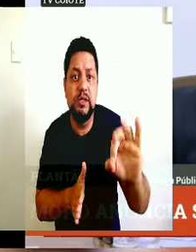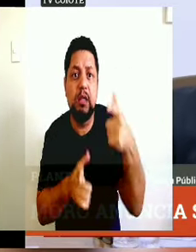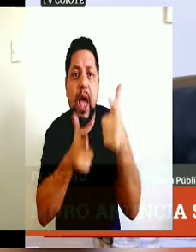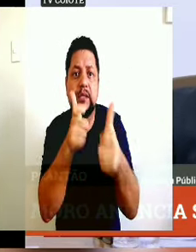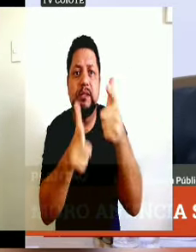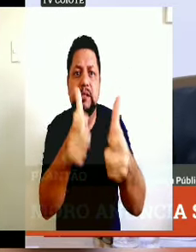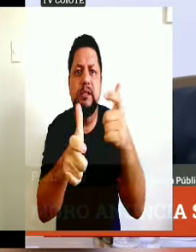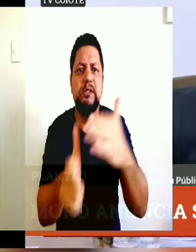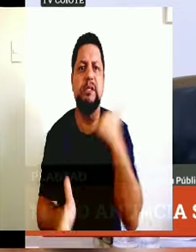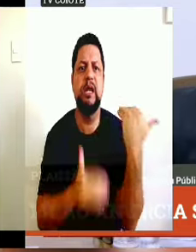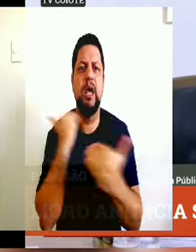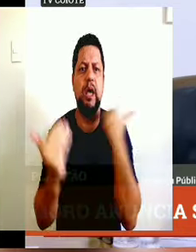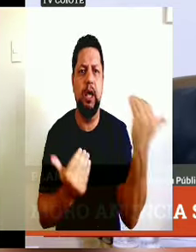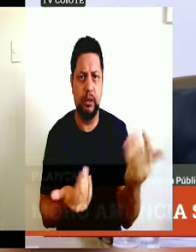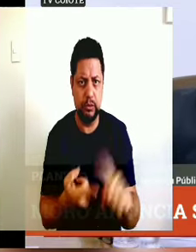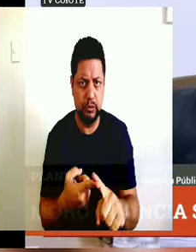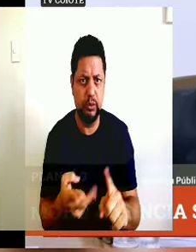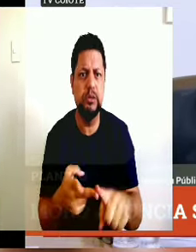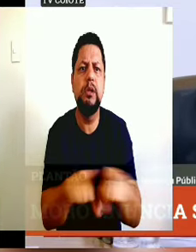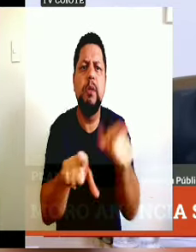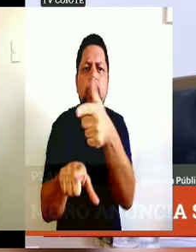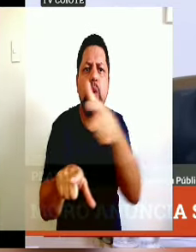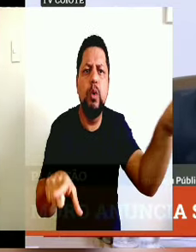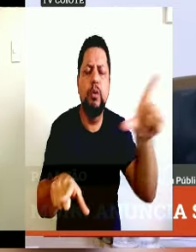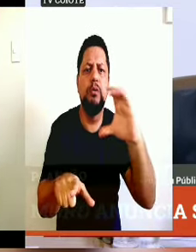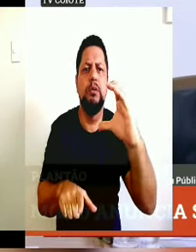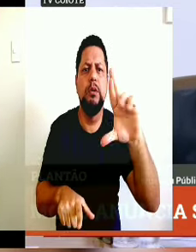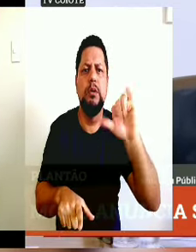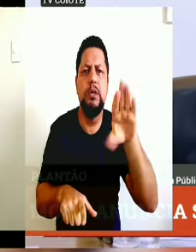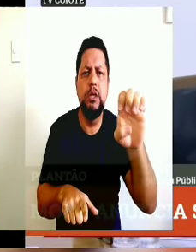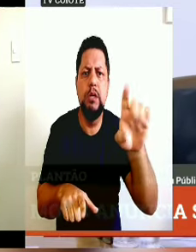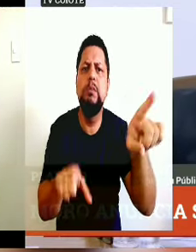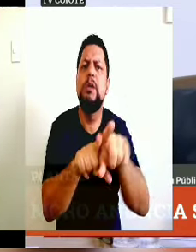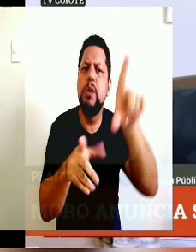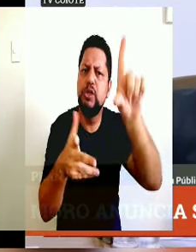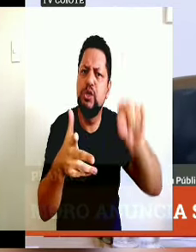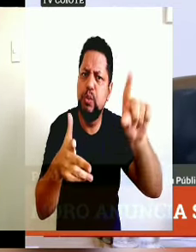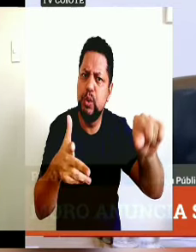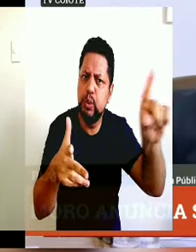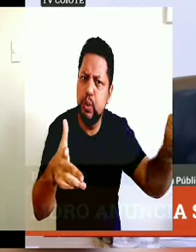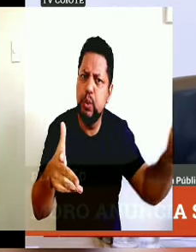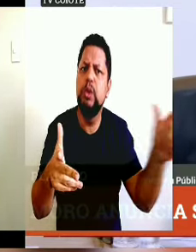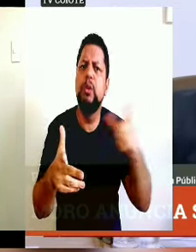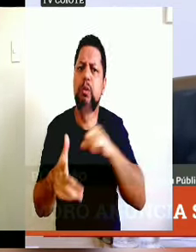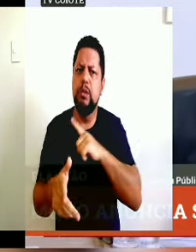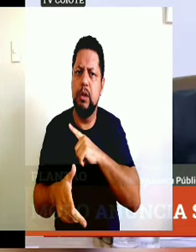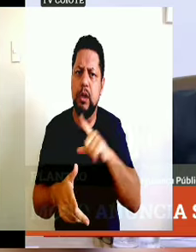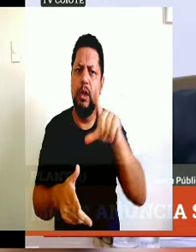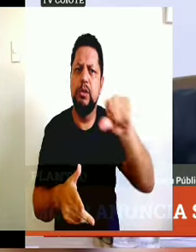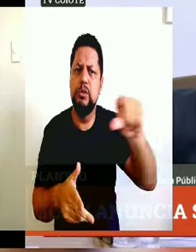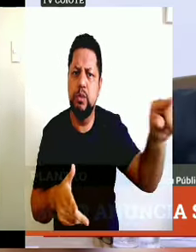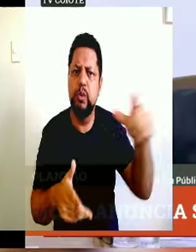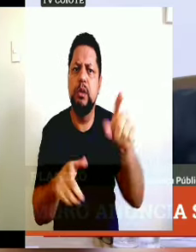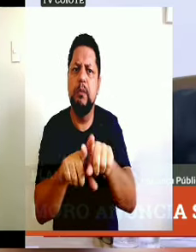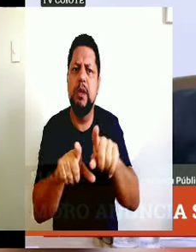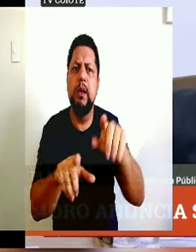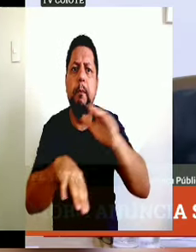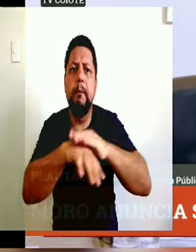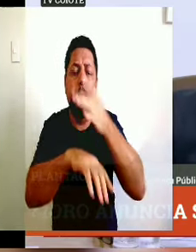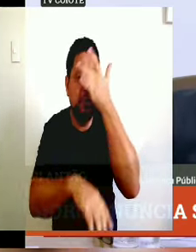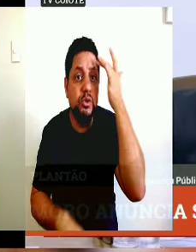assassinatos. Outros crimes também caíram percentualmente até mais, de maneira até mais significativa. Mais de 10